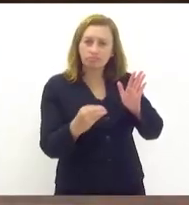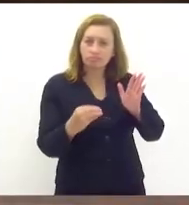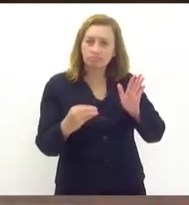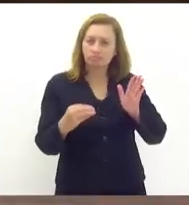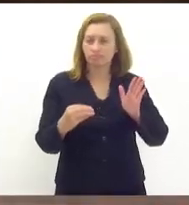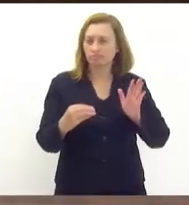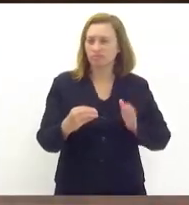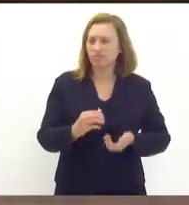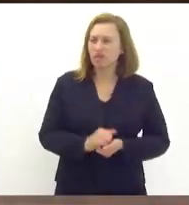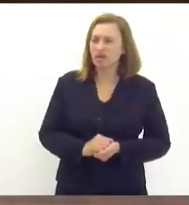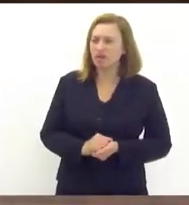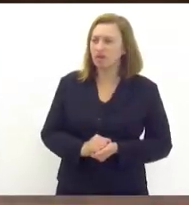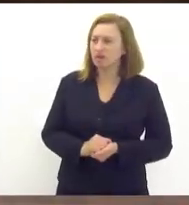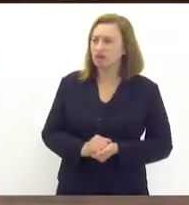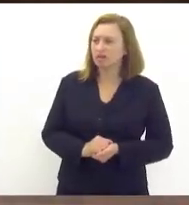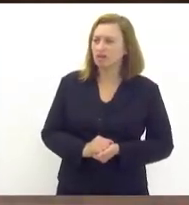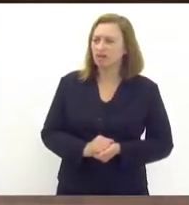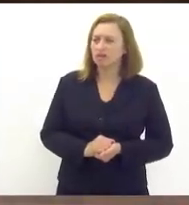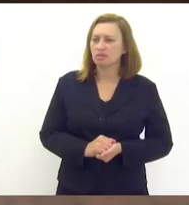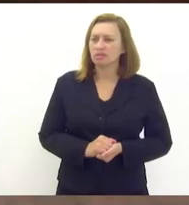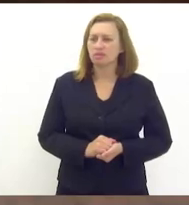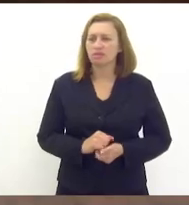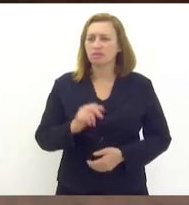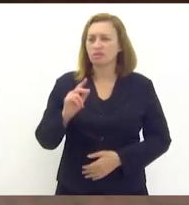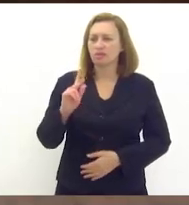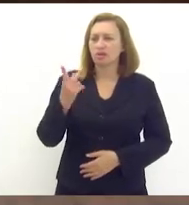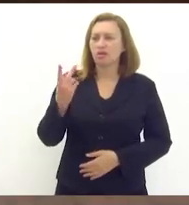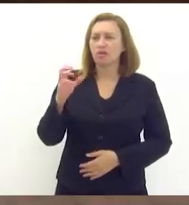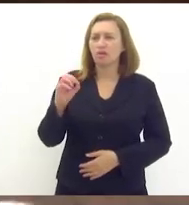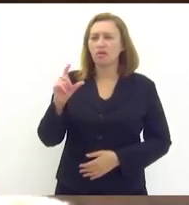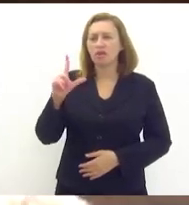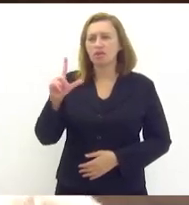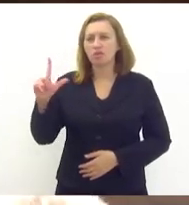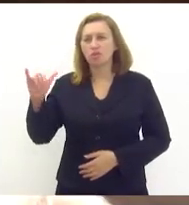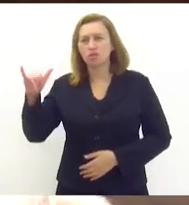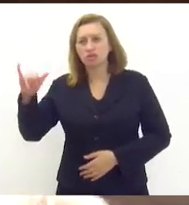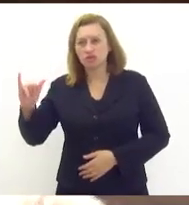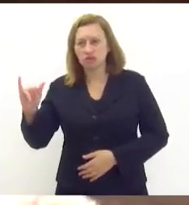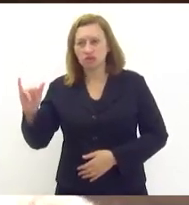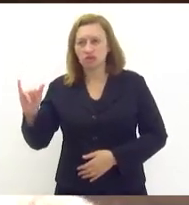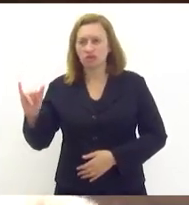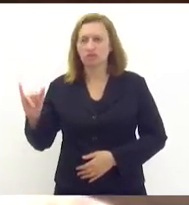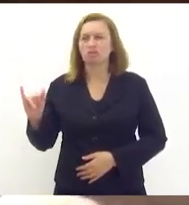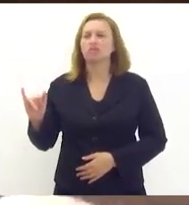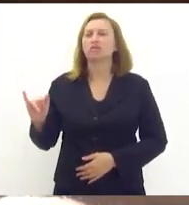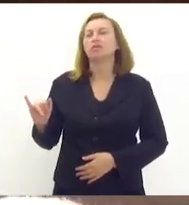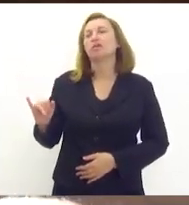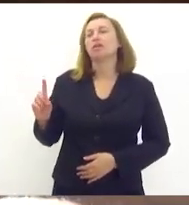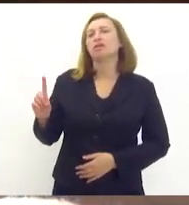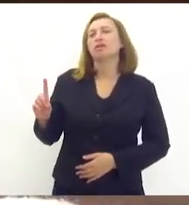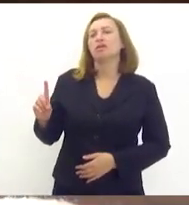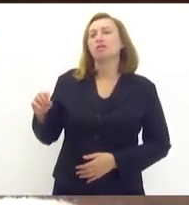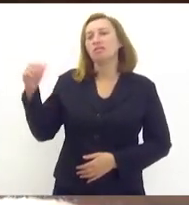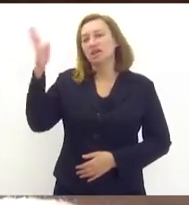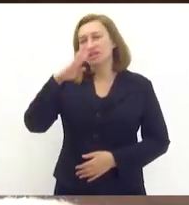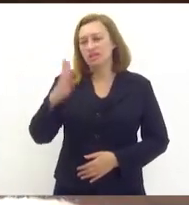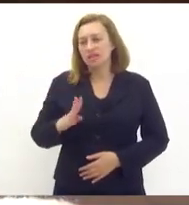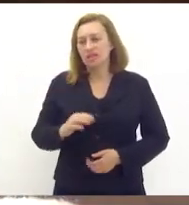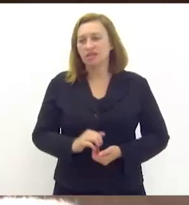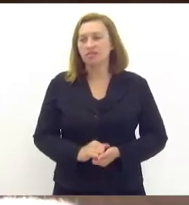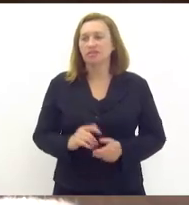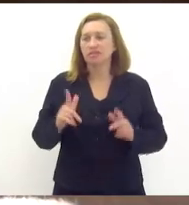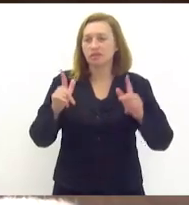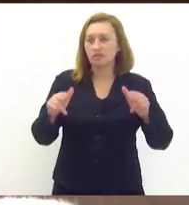evidentemente uma situação muito ruim das salas de cinema muito ruim também no que tange